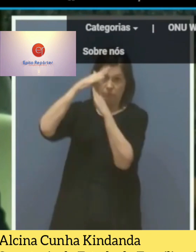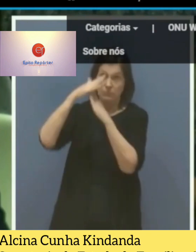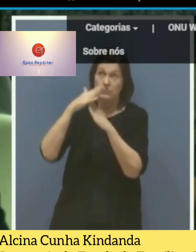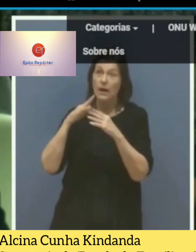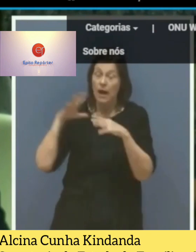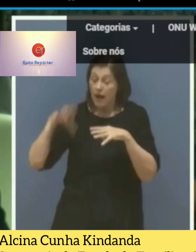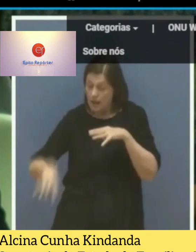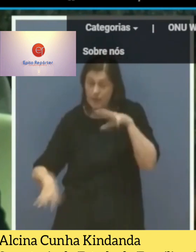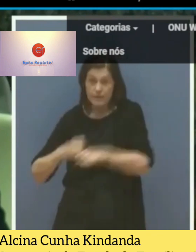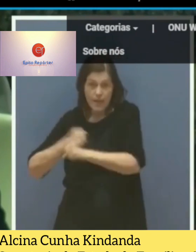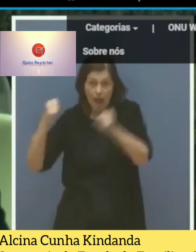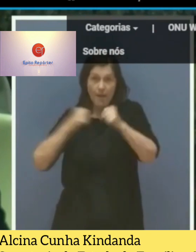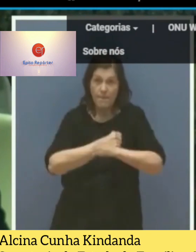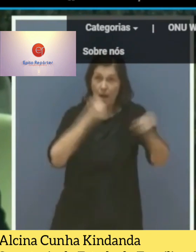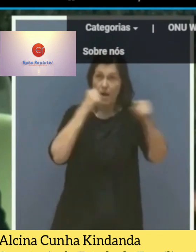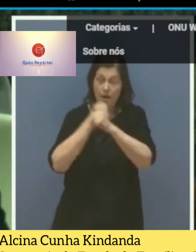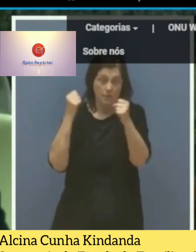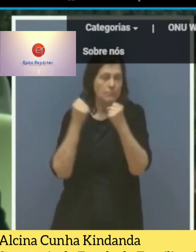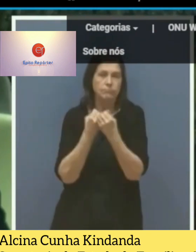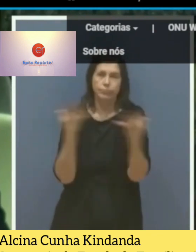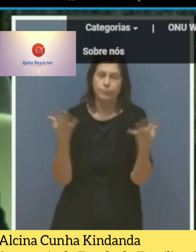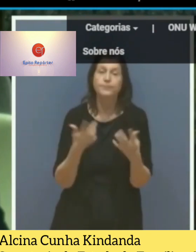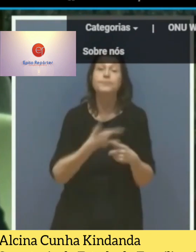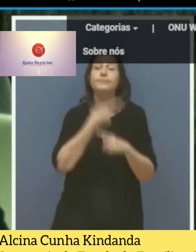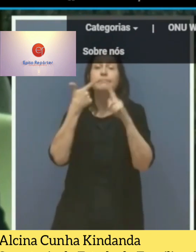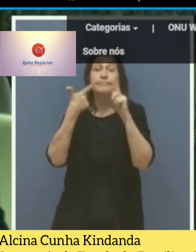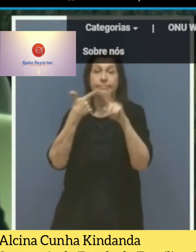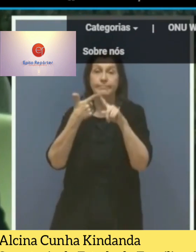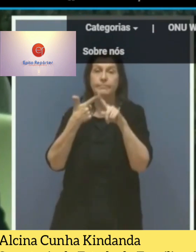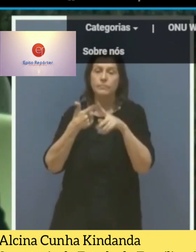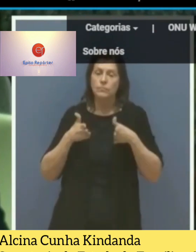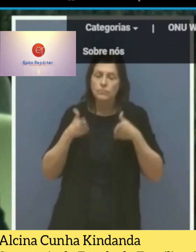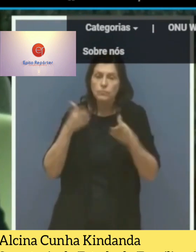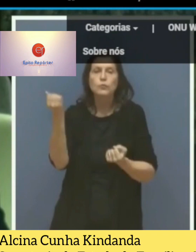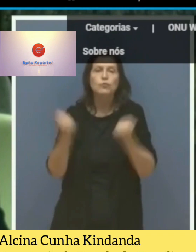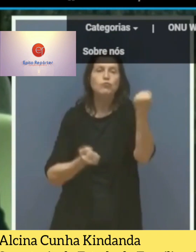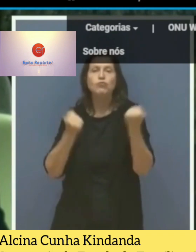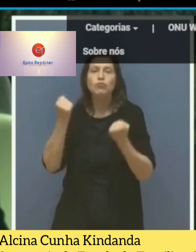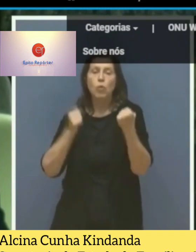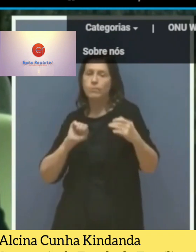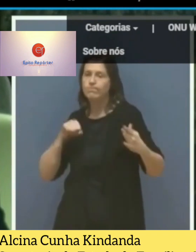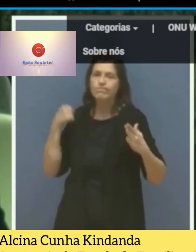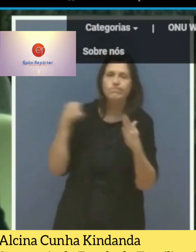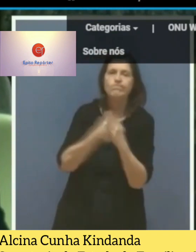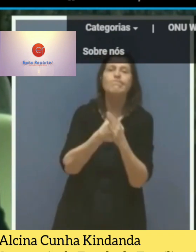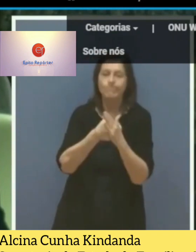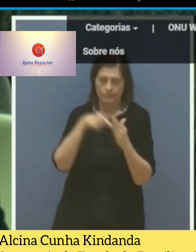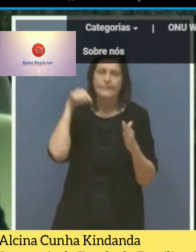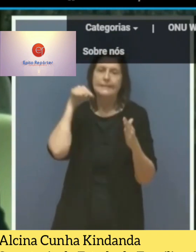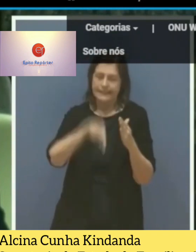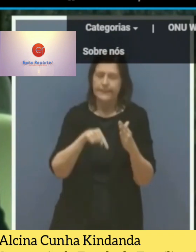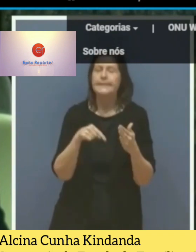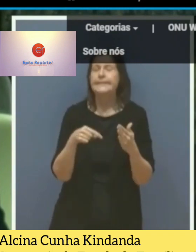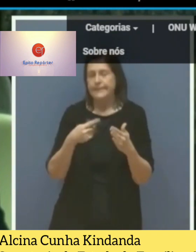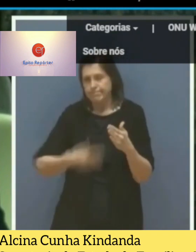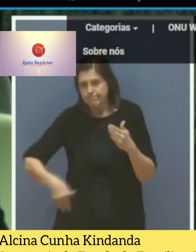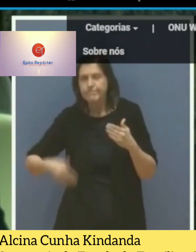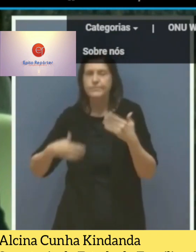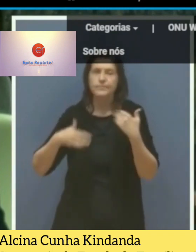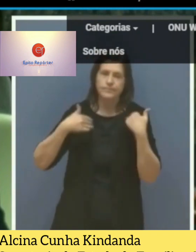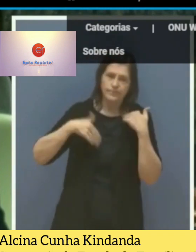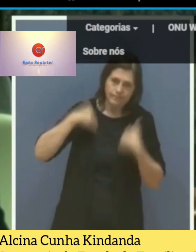que tem crescido de forma vertiginosa nos últimos anos e que a primeira causa deficiência em Angola e segunda causa do